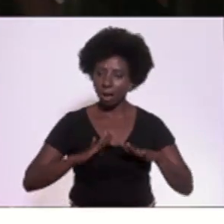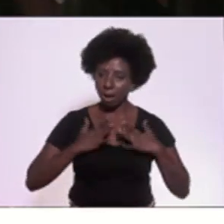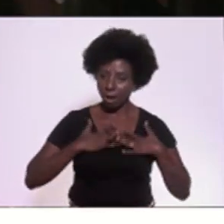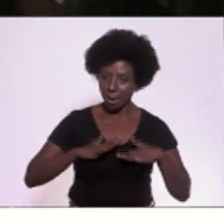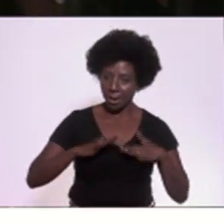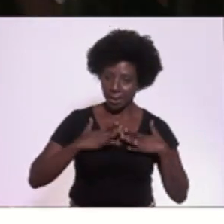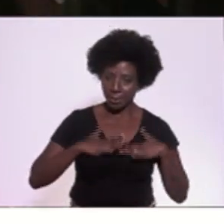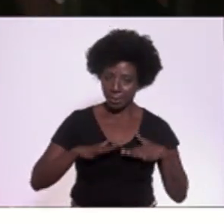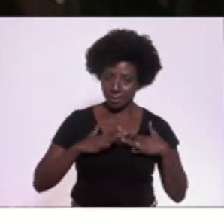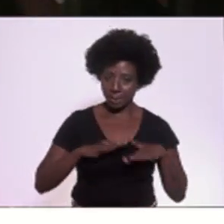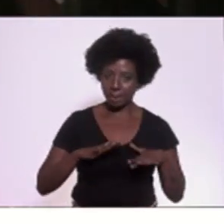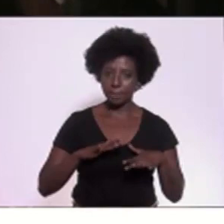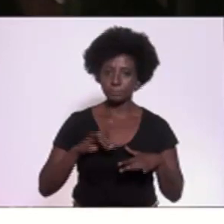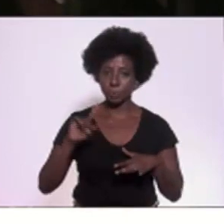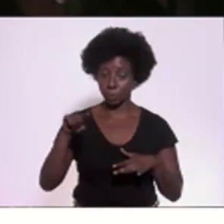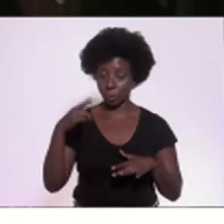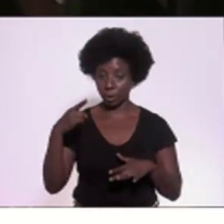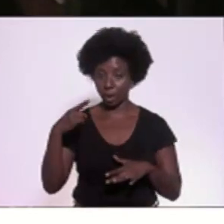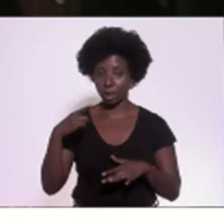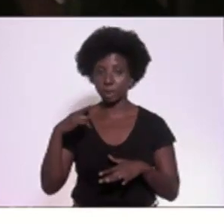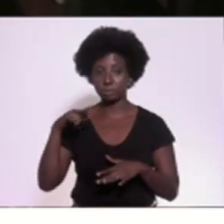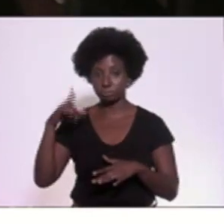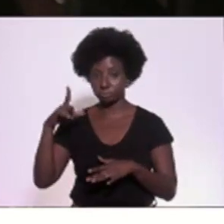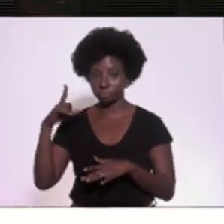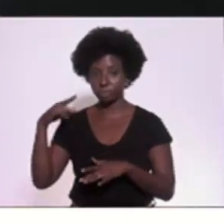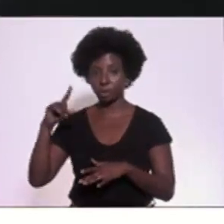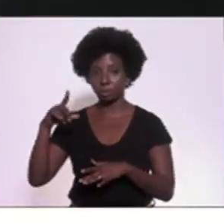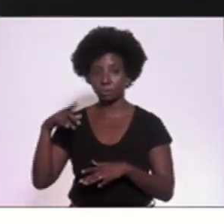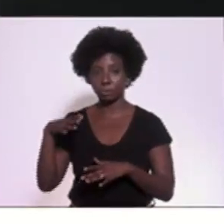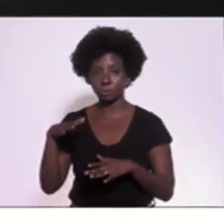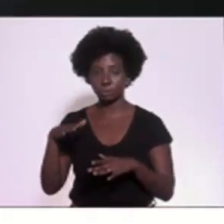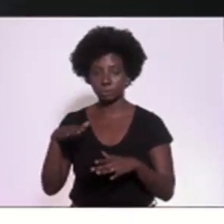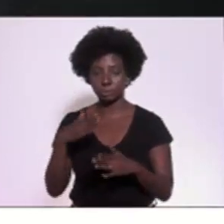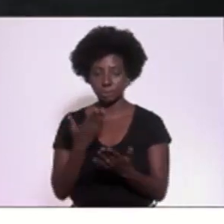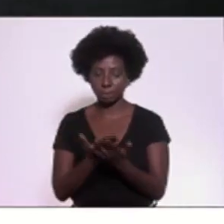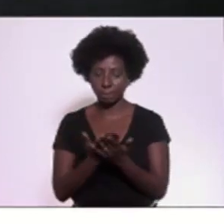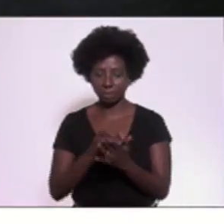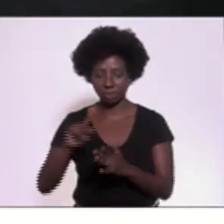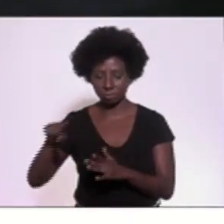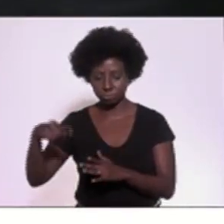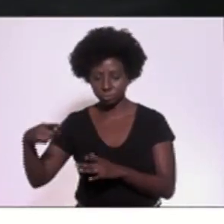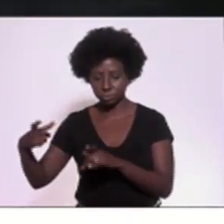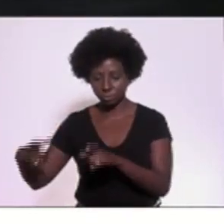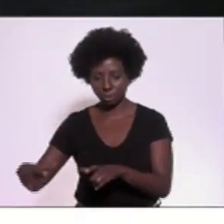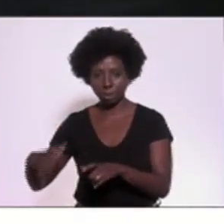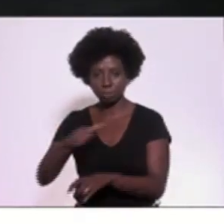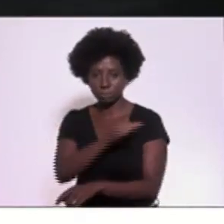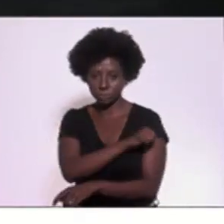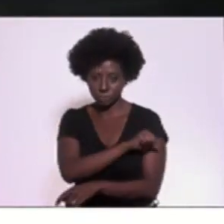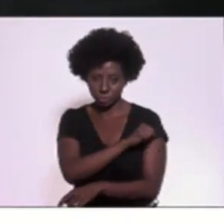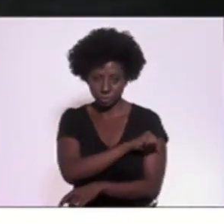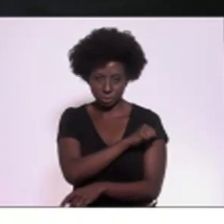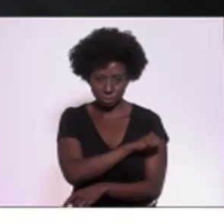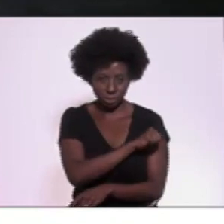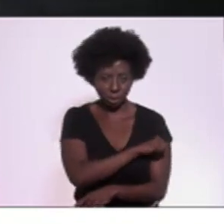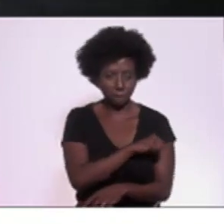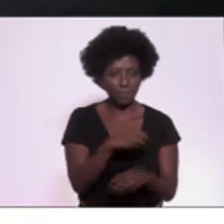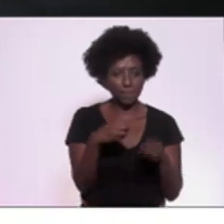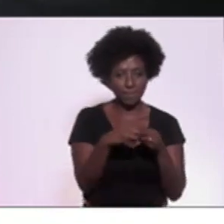tinha lá no nosso antigo estado do Rio de Janeiro, lá na interseção, mais ou menos, na entrada de